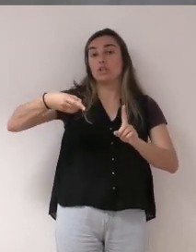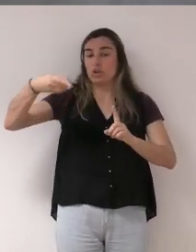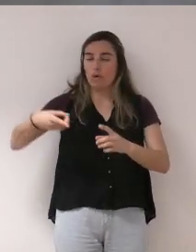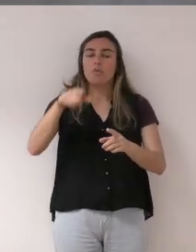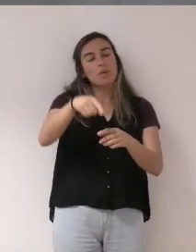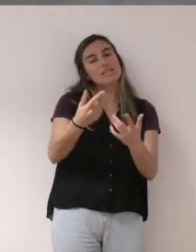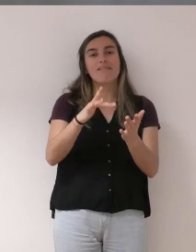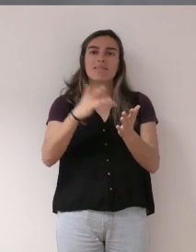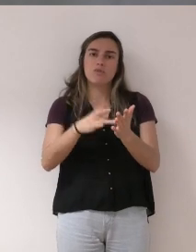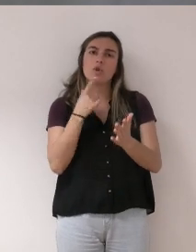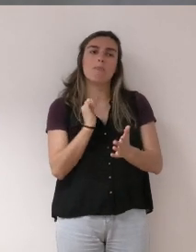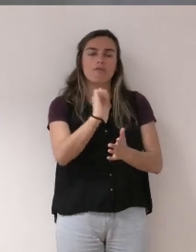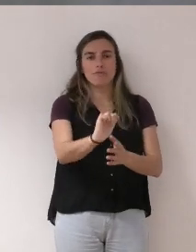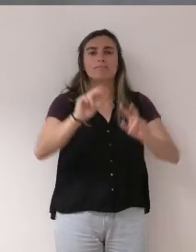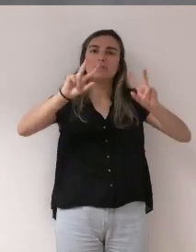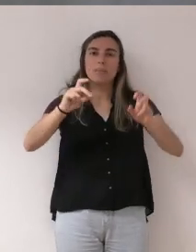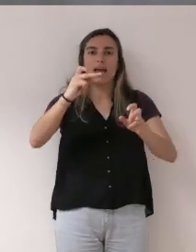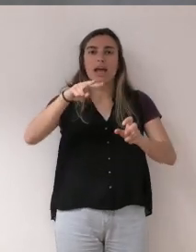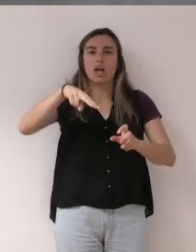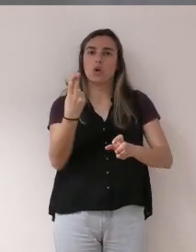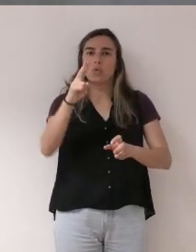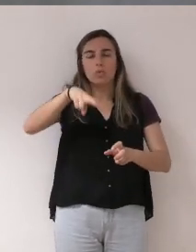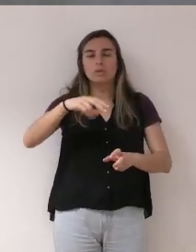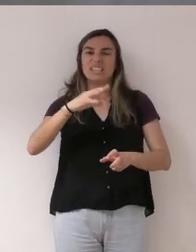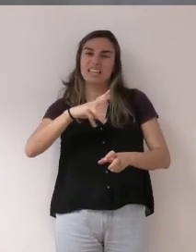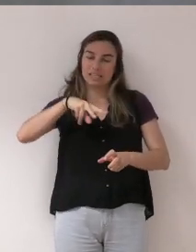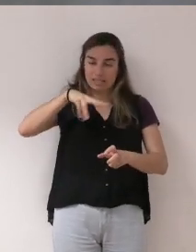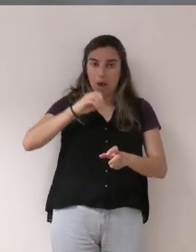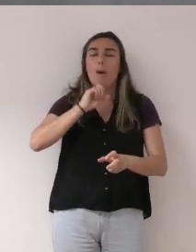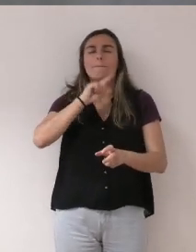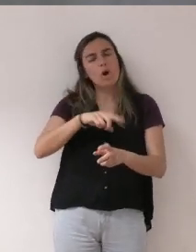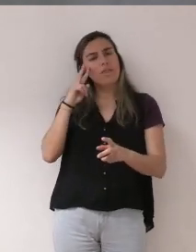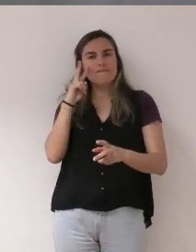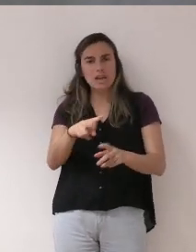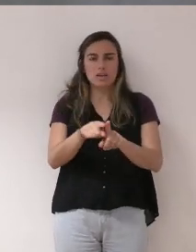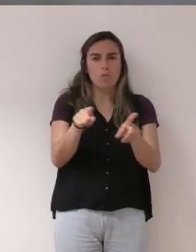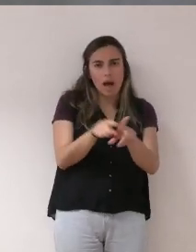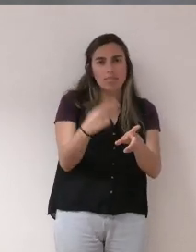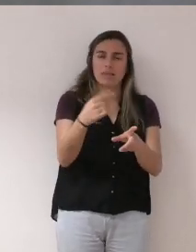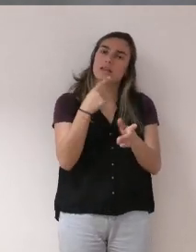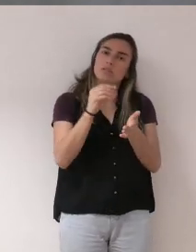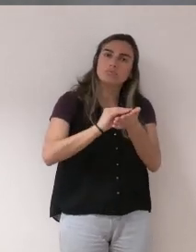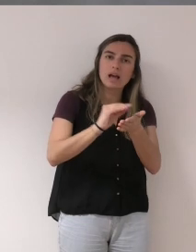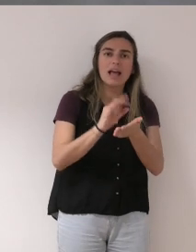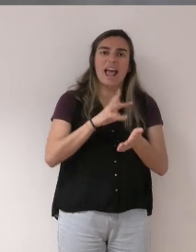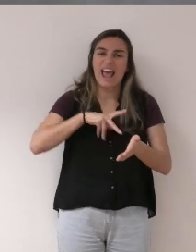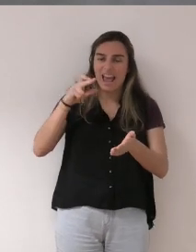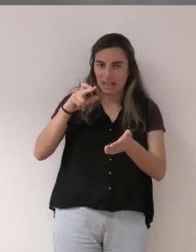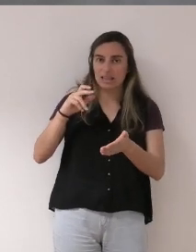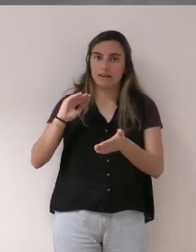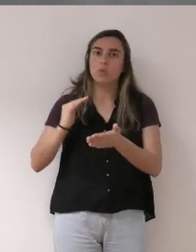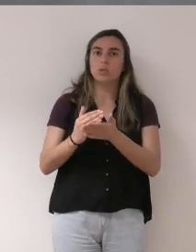Anunciação, como podem ver, H.G. Cancelo. Depois, um interregno significativo para o segundo